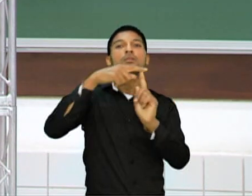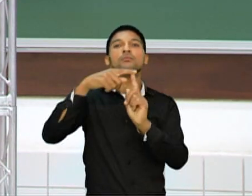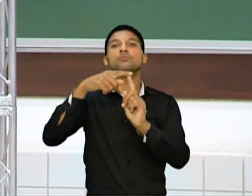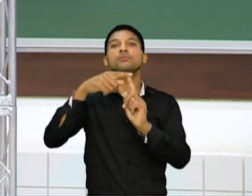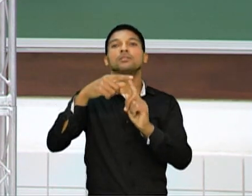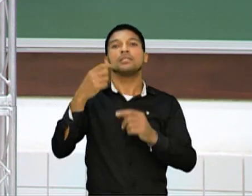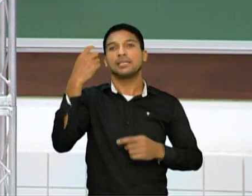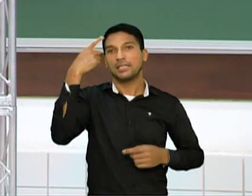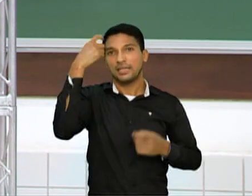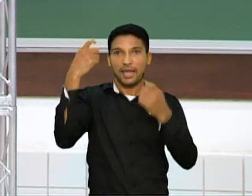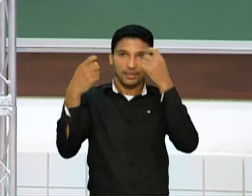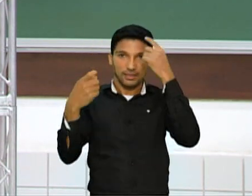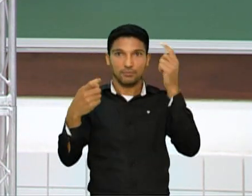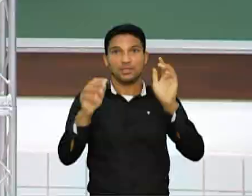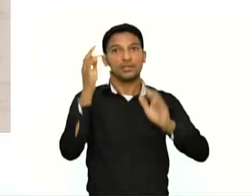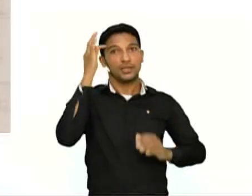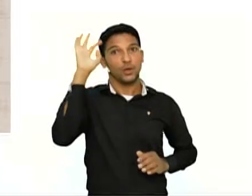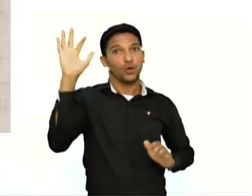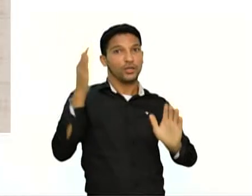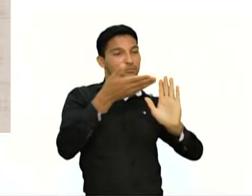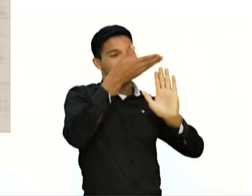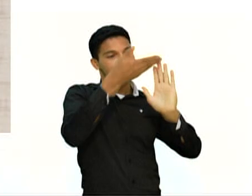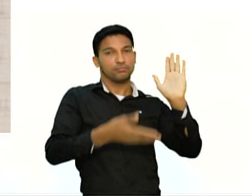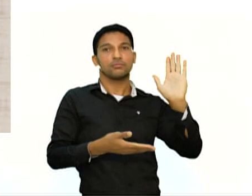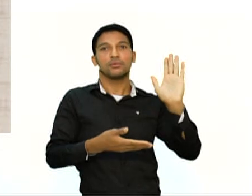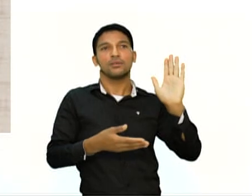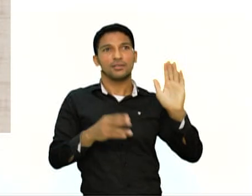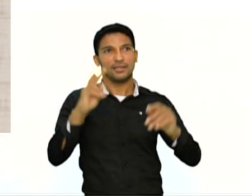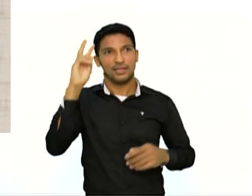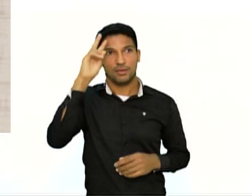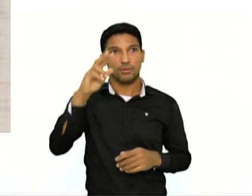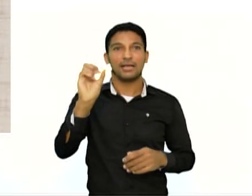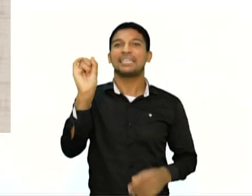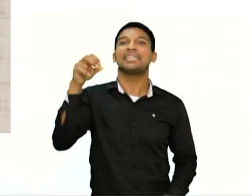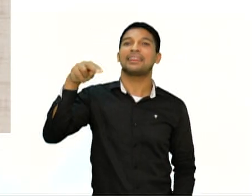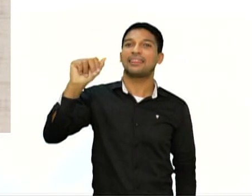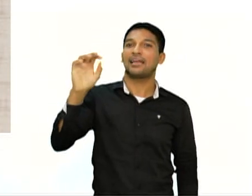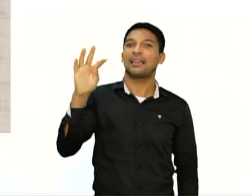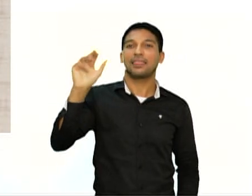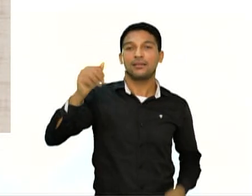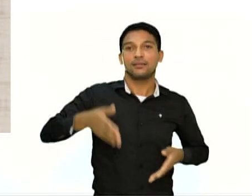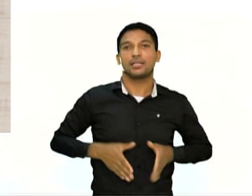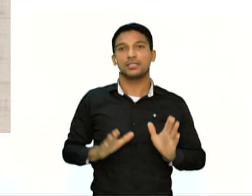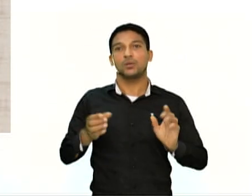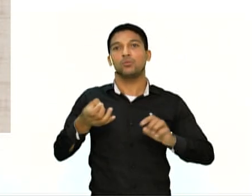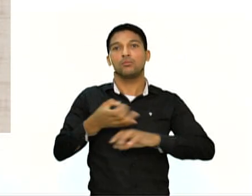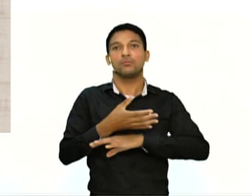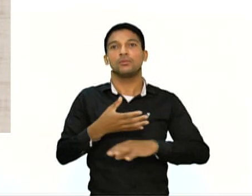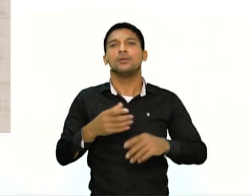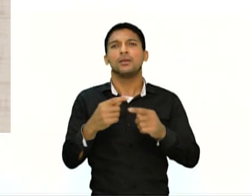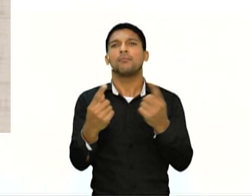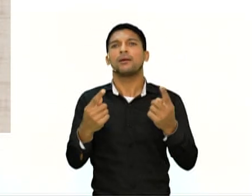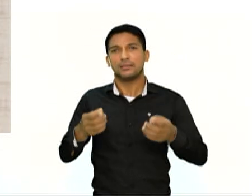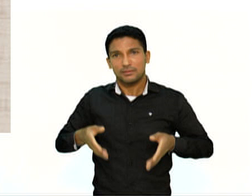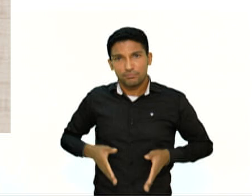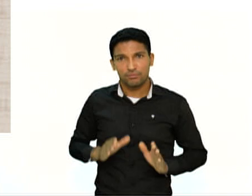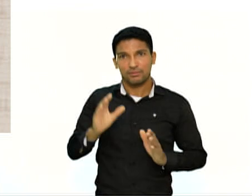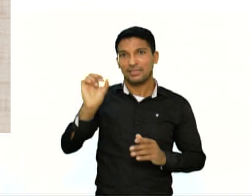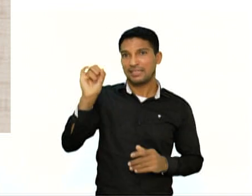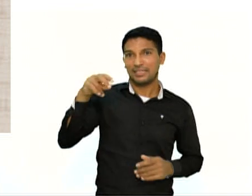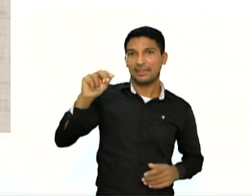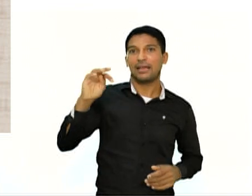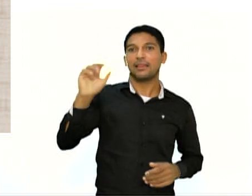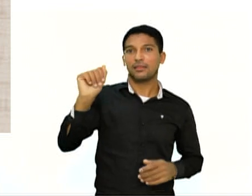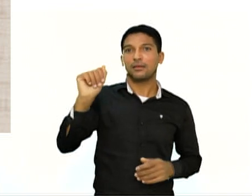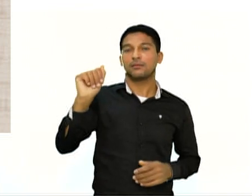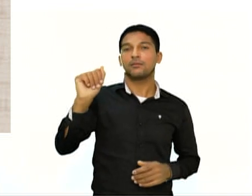adventícias. Olhando para as ideias inatas, uma das ideias inatas é a noção de Deus. Descartes vai